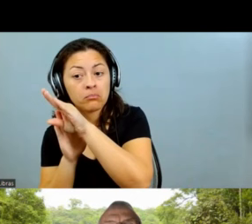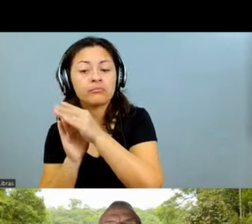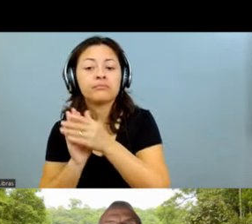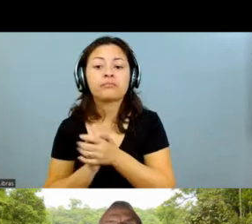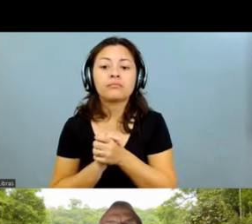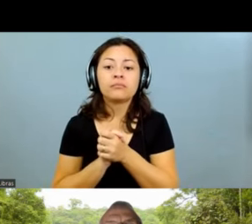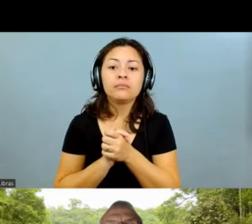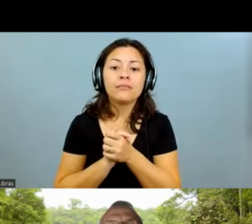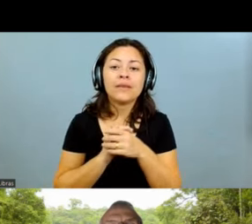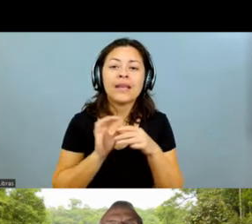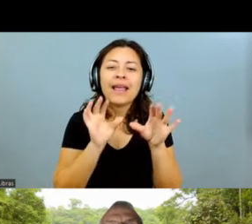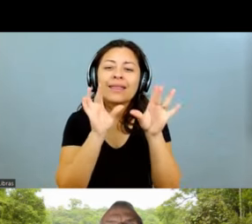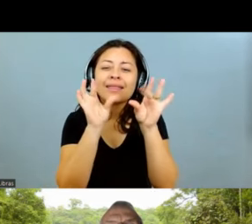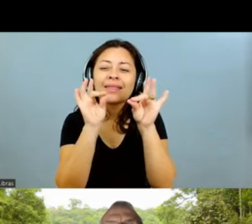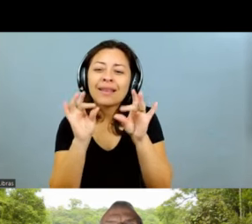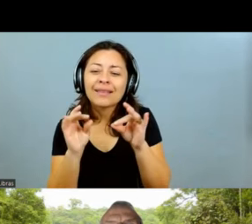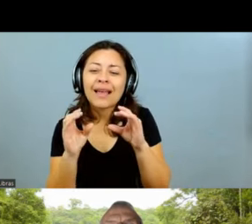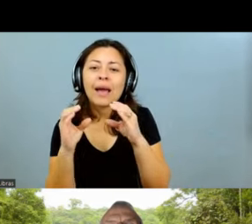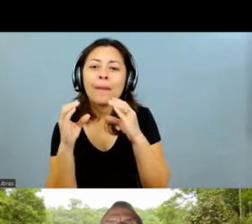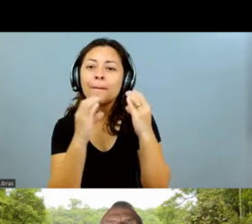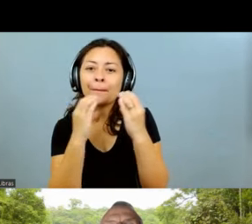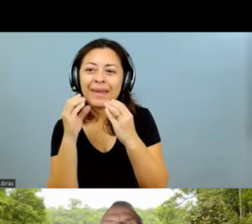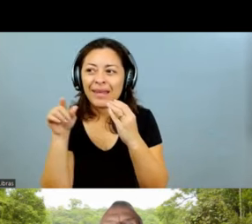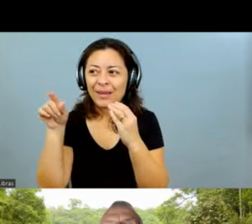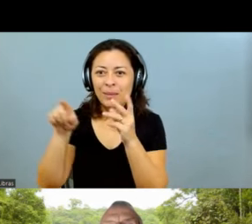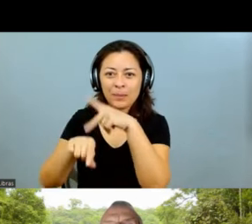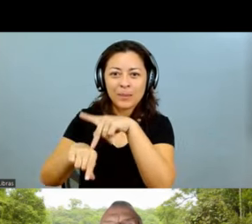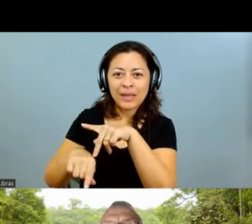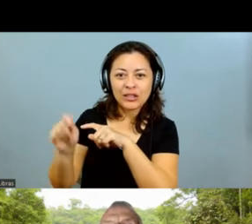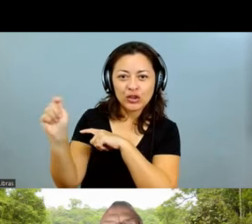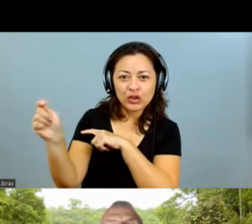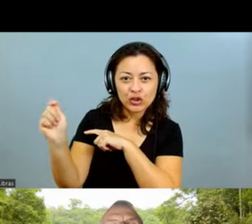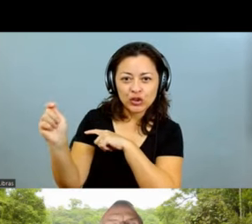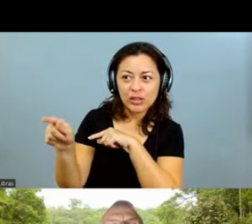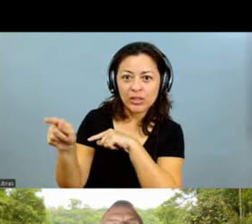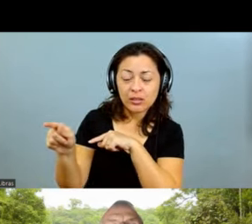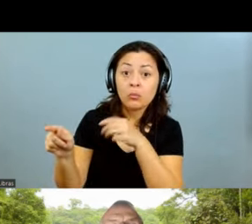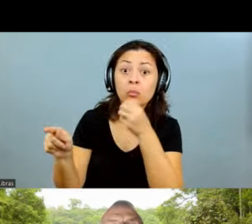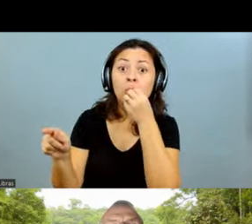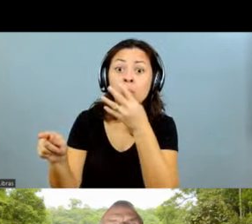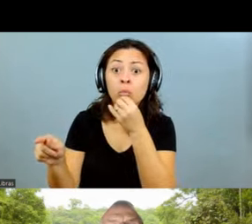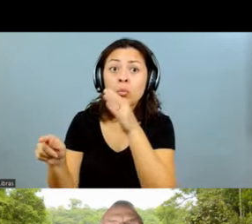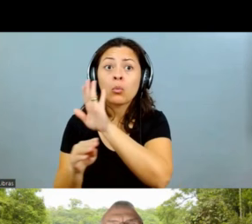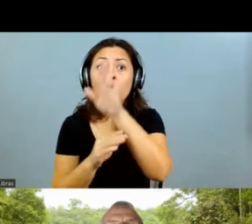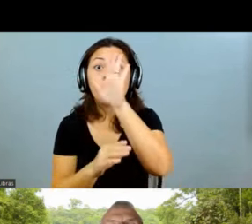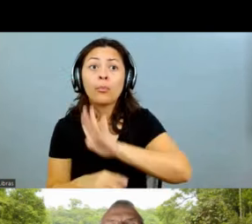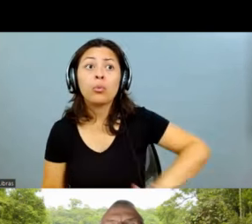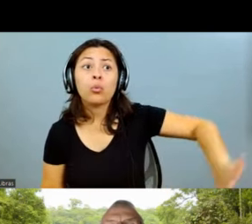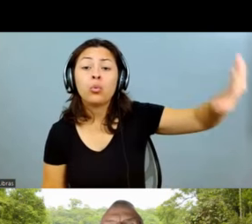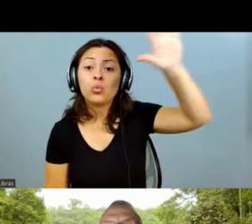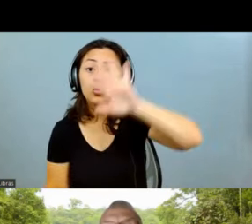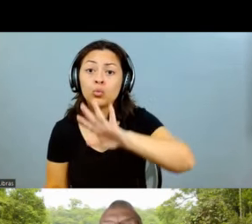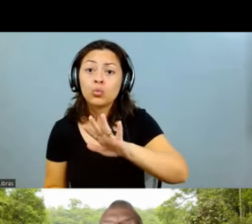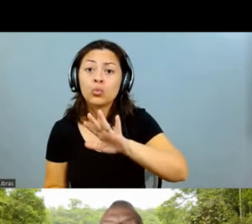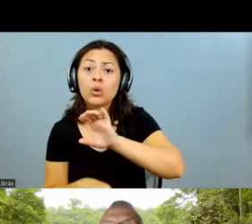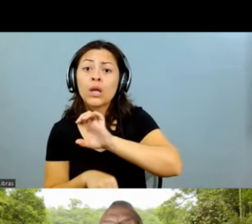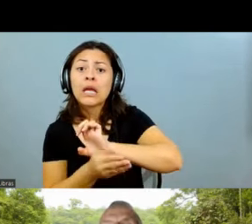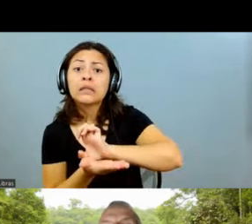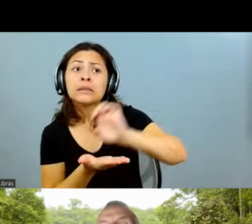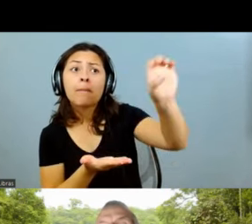ajuste na produção de milho na Argentina é importante para o reajuste Global das exportações uma vez que a